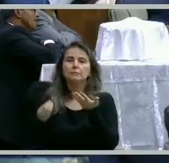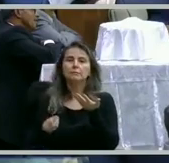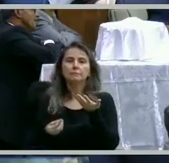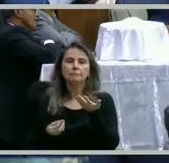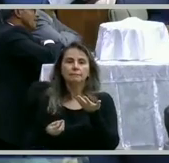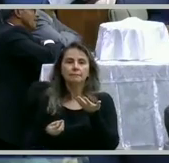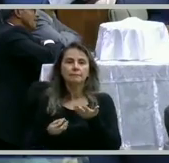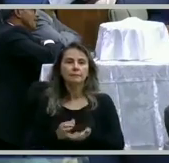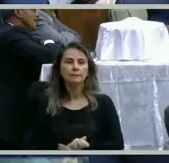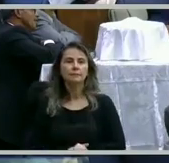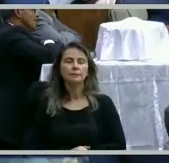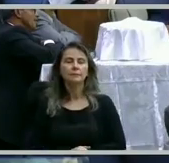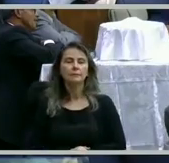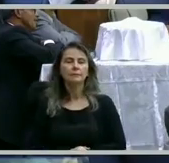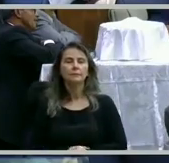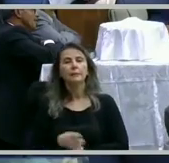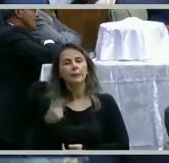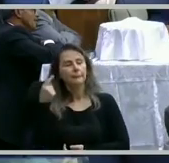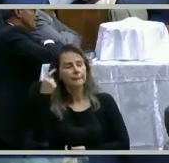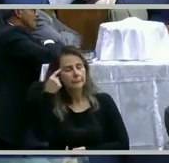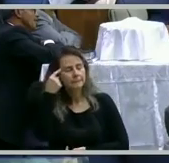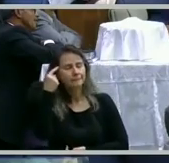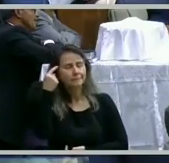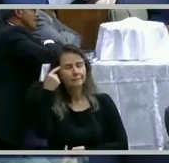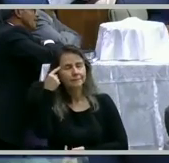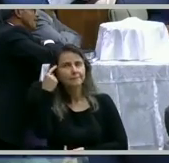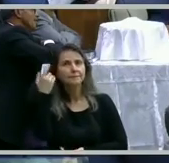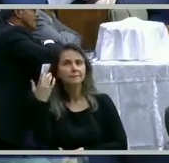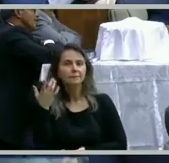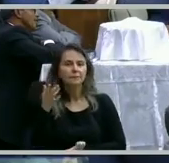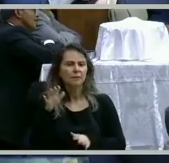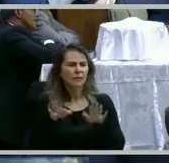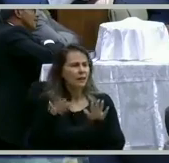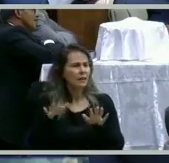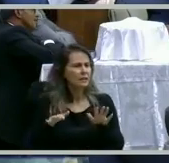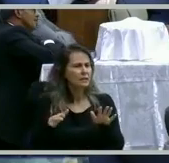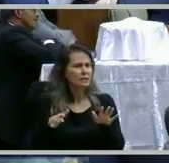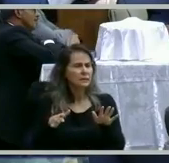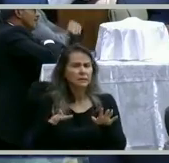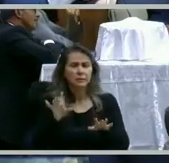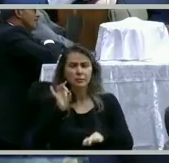vou deixar quieto. Pensando, tem tempo, tem hora, irmão, tem dias que a gente